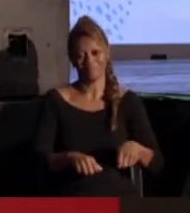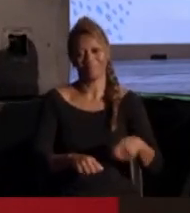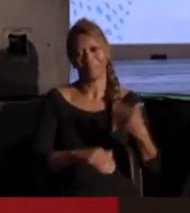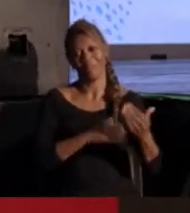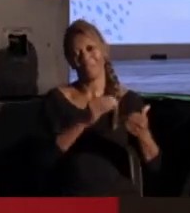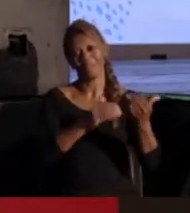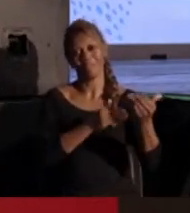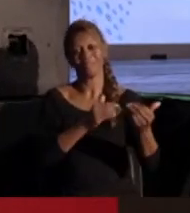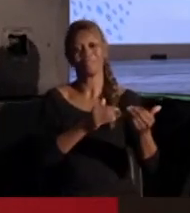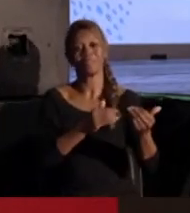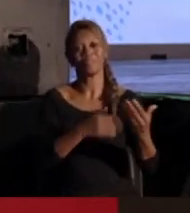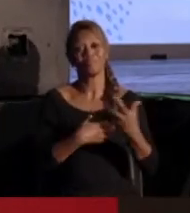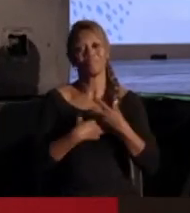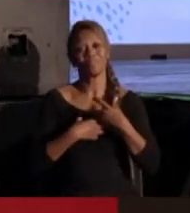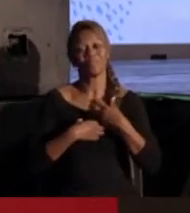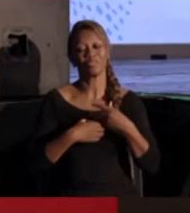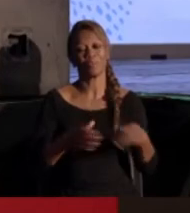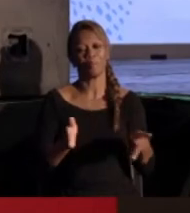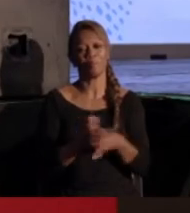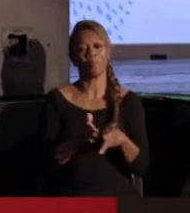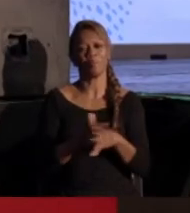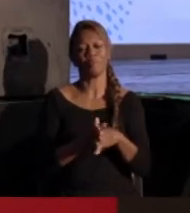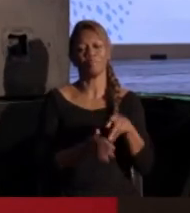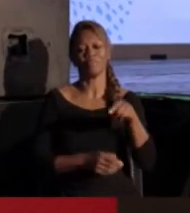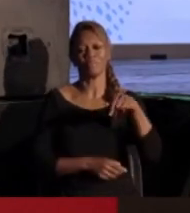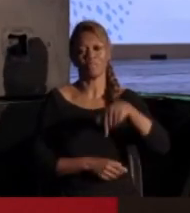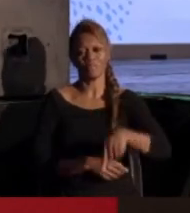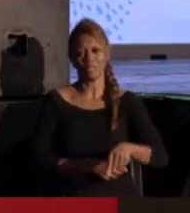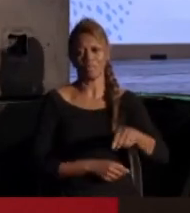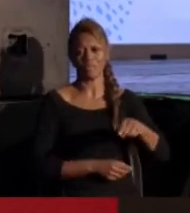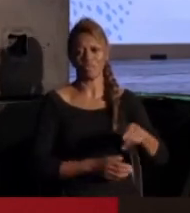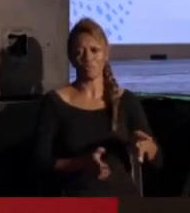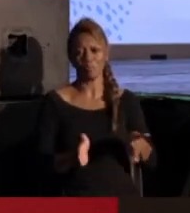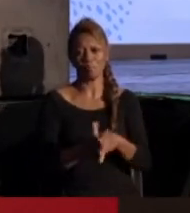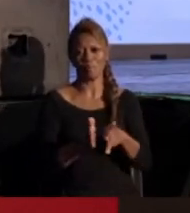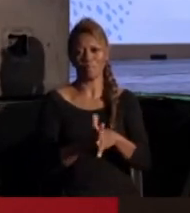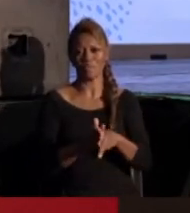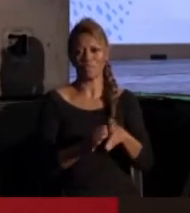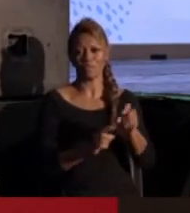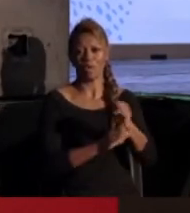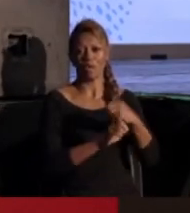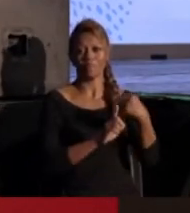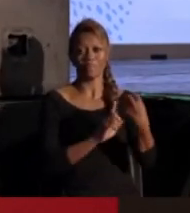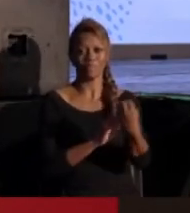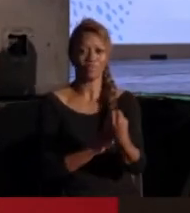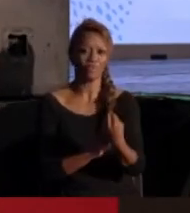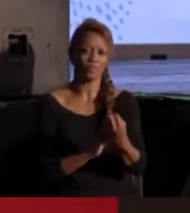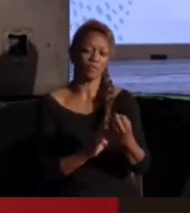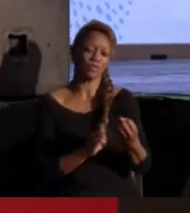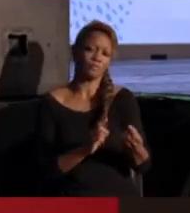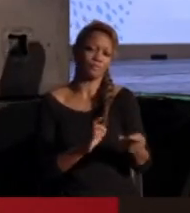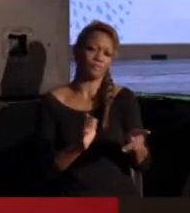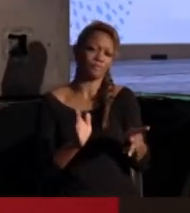Essa bucalidade é sentimento de pertença. Essa bucalidade é reprodução social. Essa bucalidade, ela é coesão